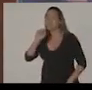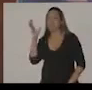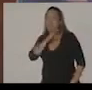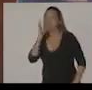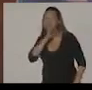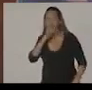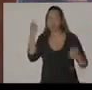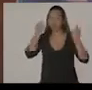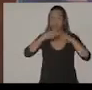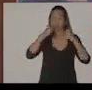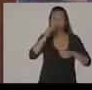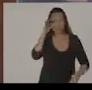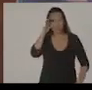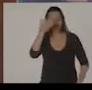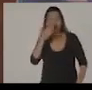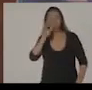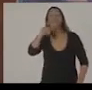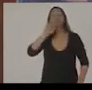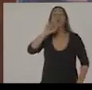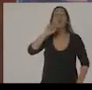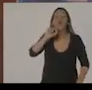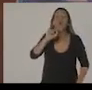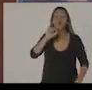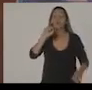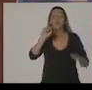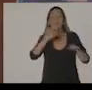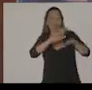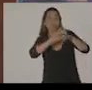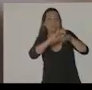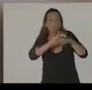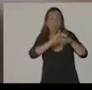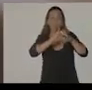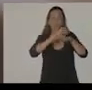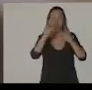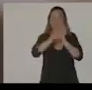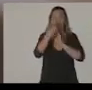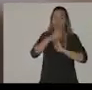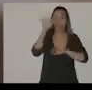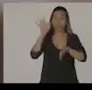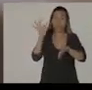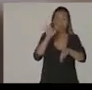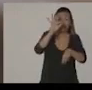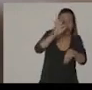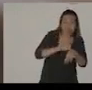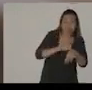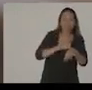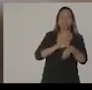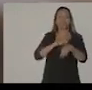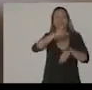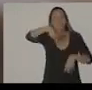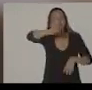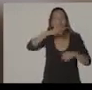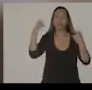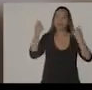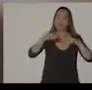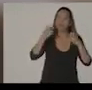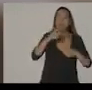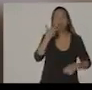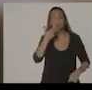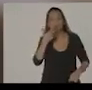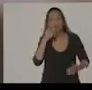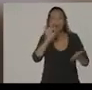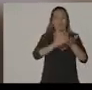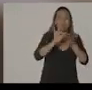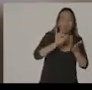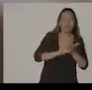ser imediatamente resolvido é das epidemias, zika, dengue, chikungunya. Nós temos que